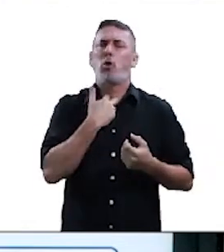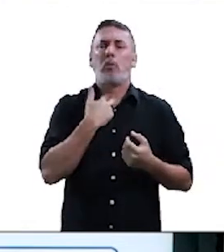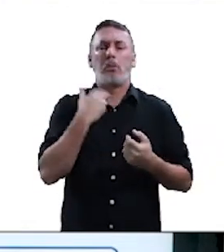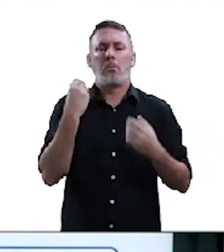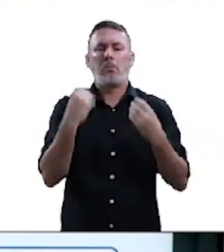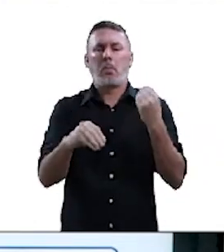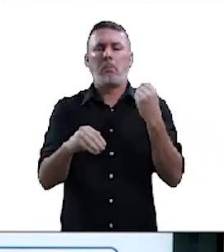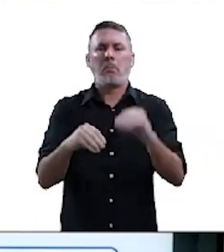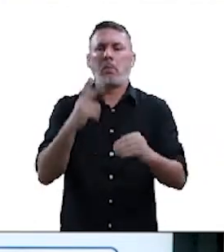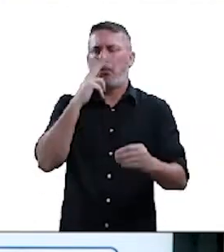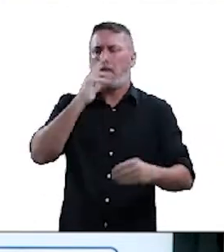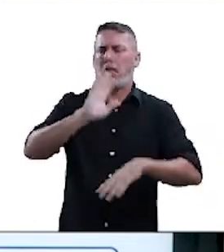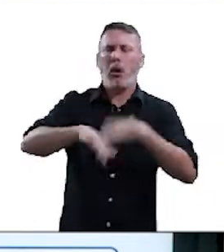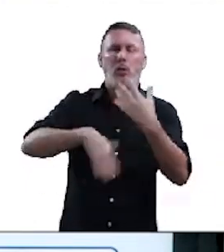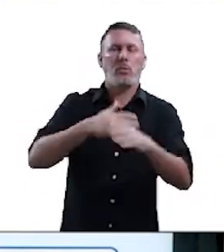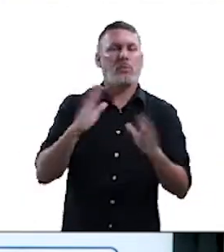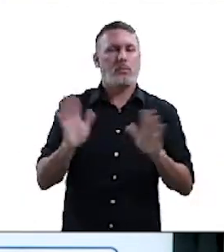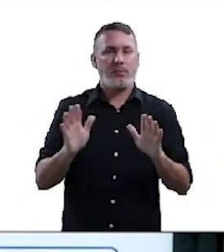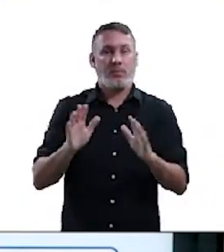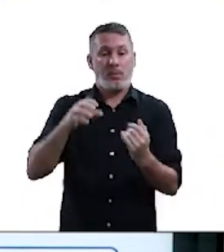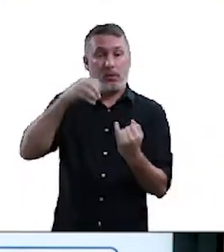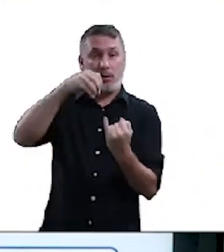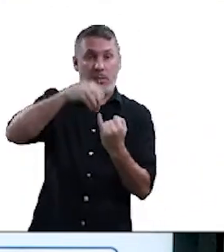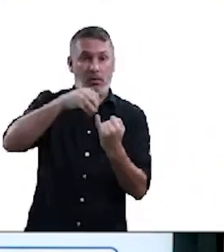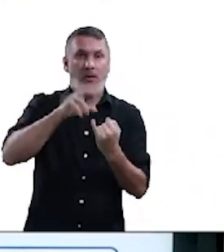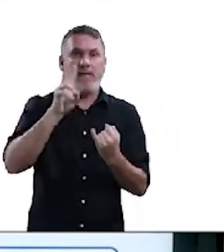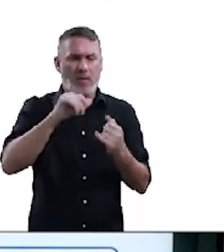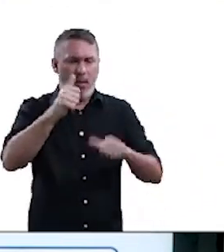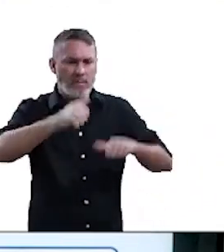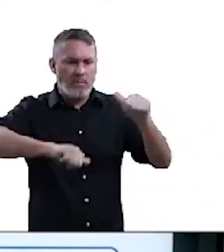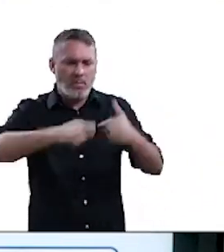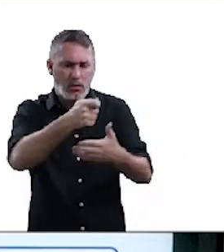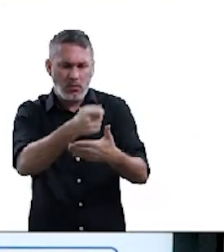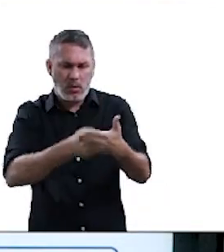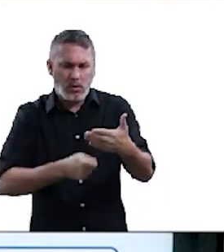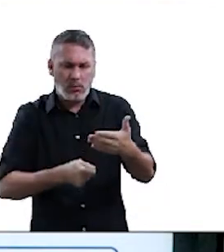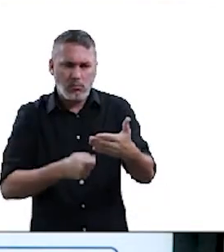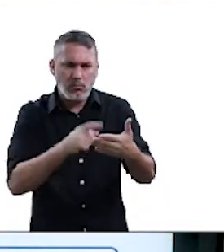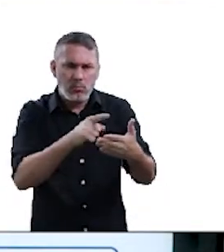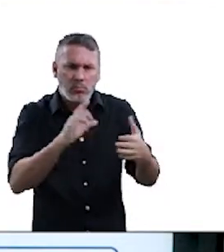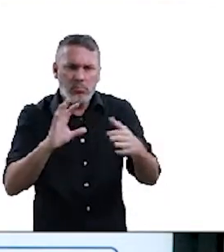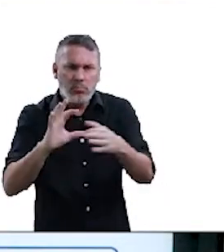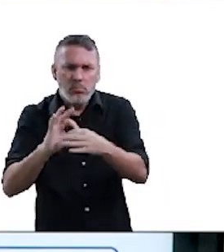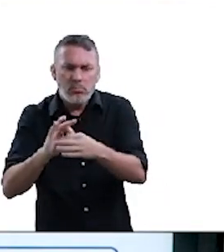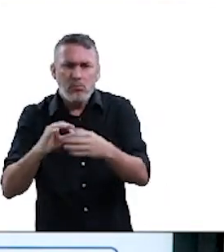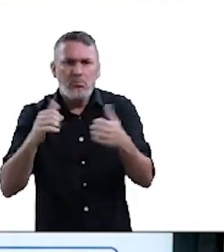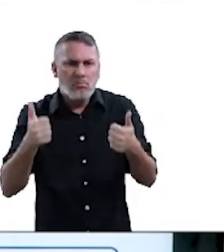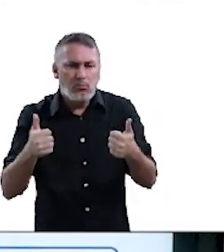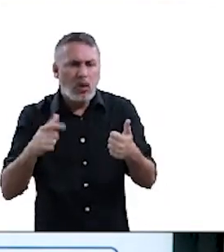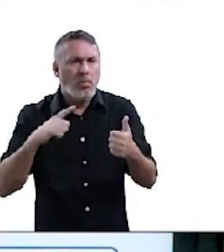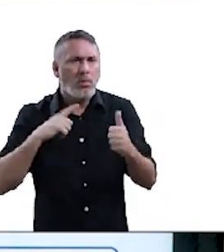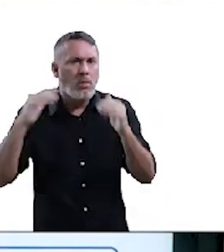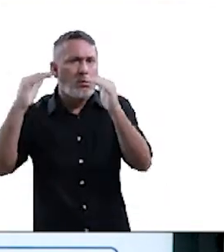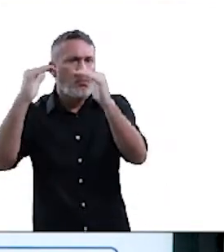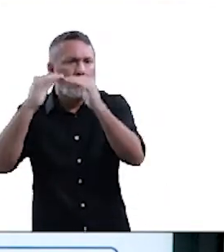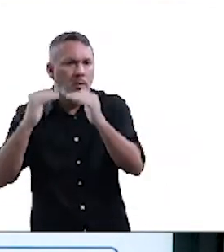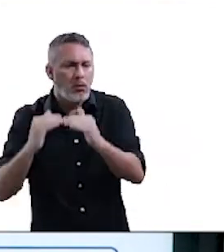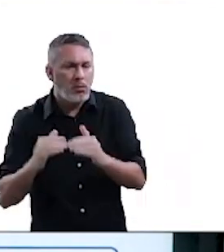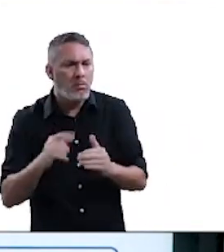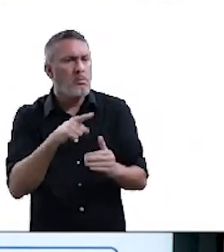vai avaliar a sua fundamentação, primeira coisa, foi pertinente ao tema? É legitimado? E foi produtivo? Ou